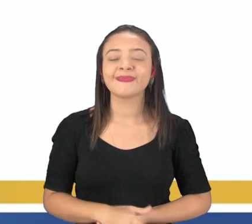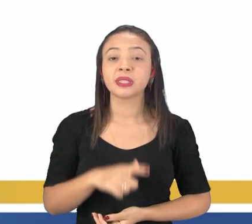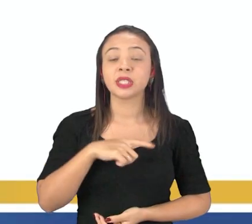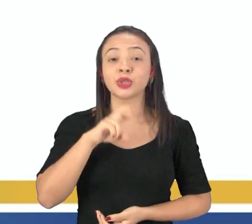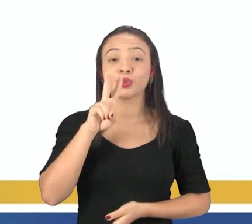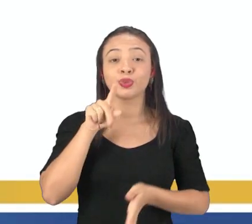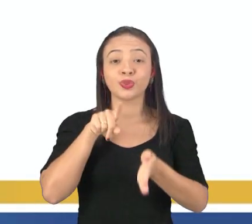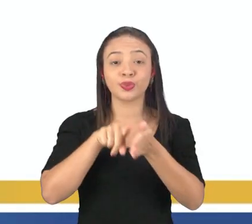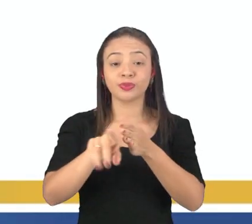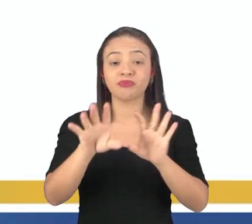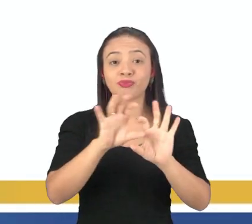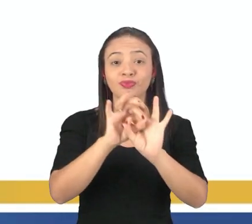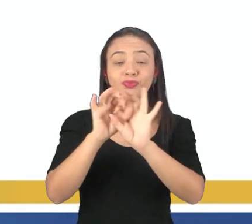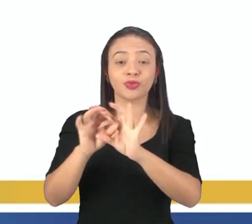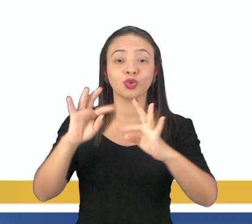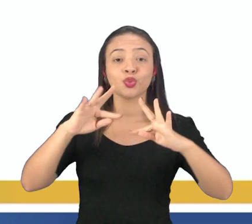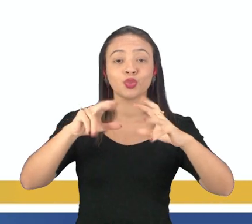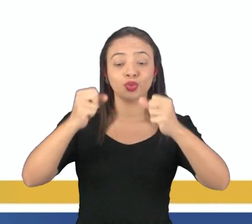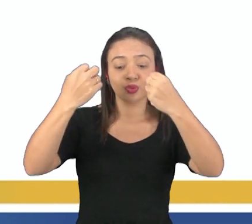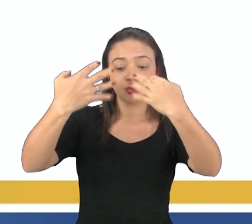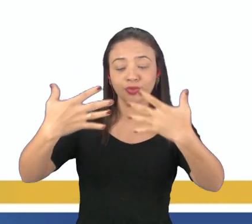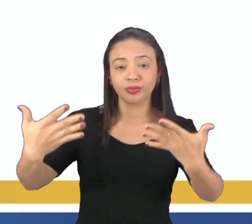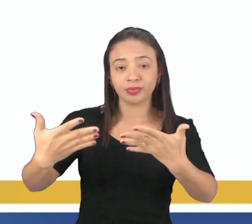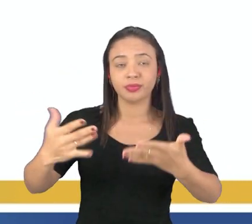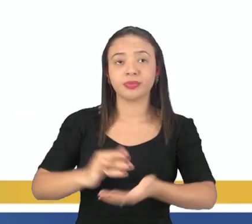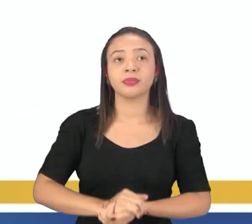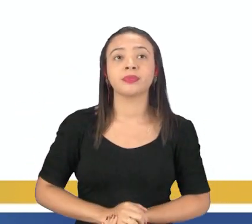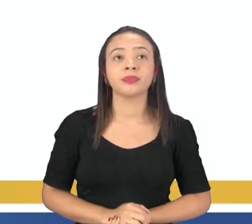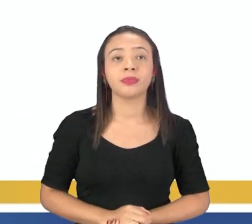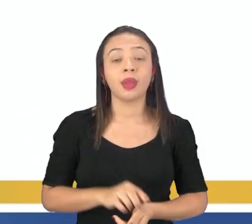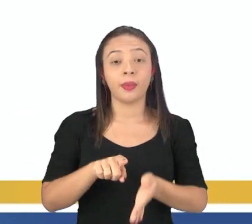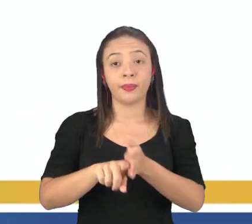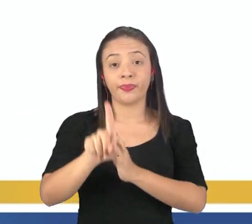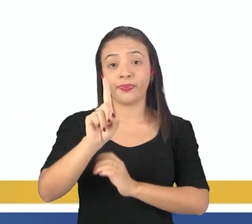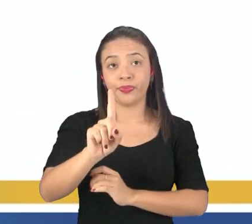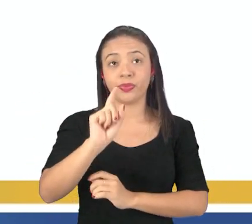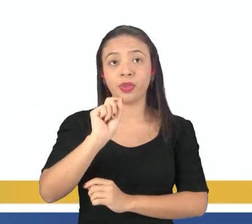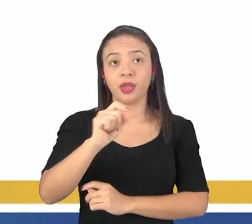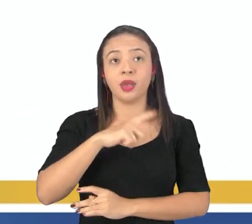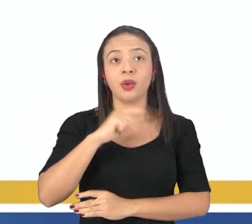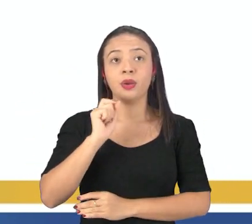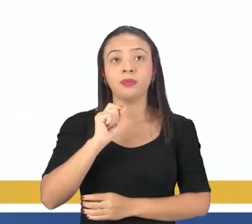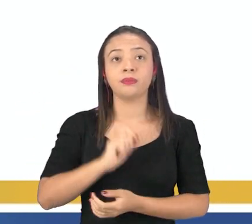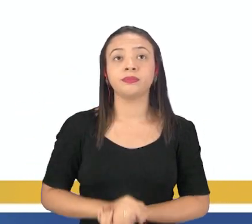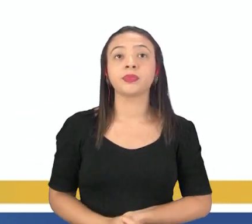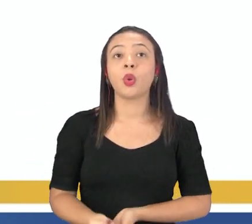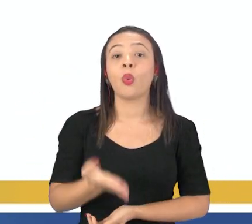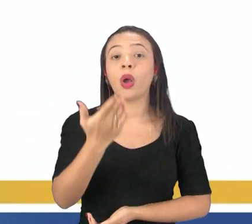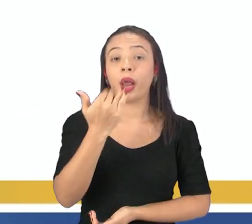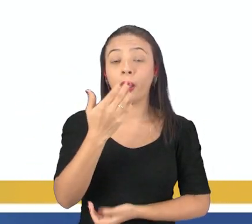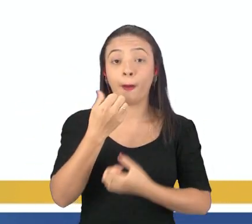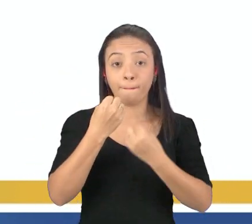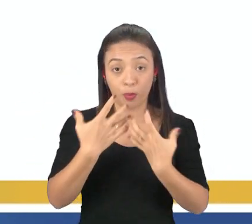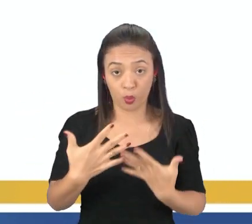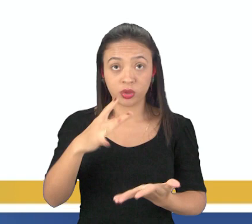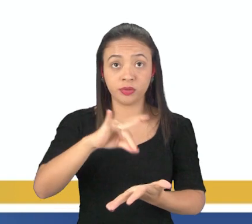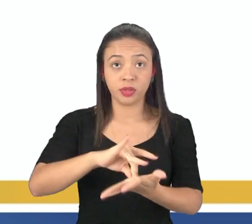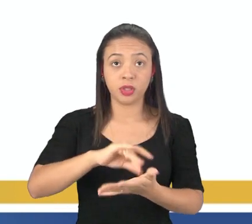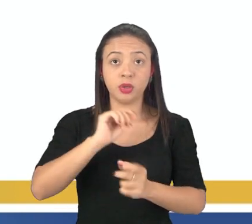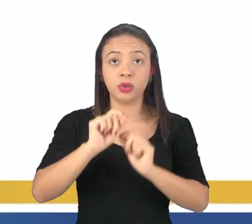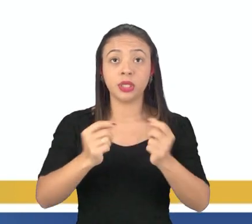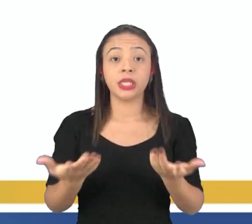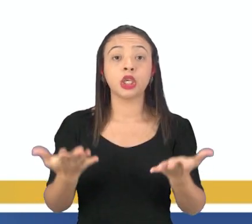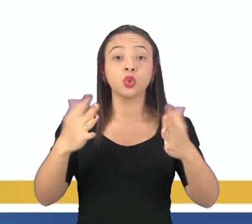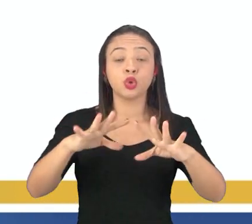nosso exercitando, que são duas questões relacionadas a tudo que eu expliquei para vocês até agora. Na nossa primeira questão, a gente tem